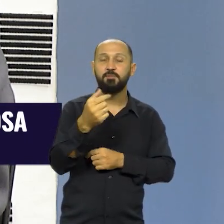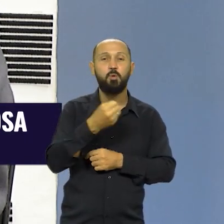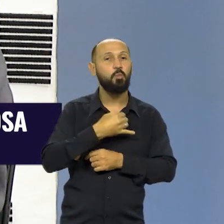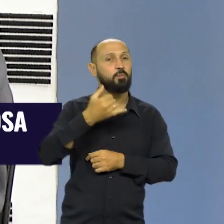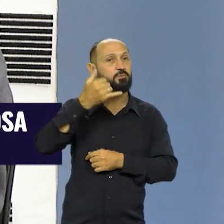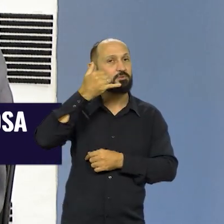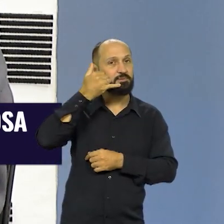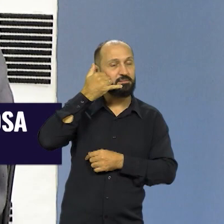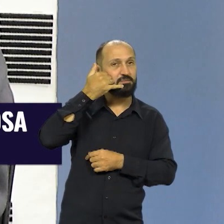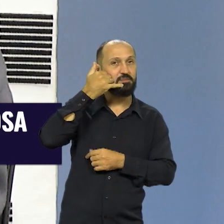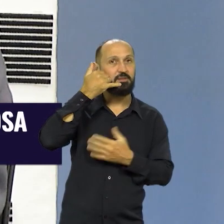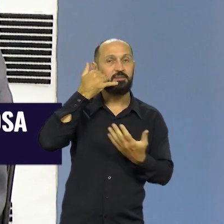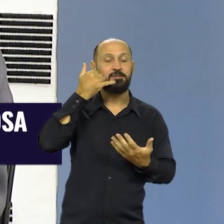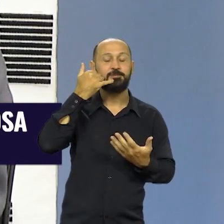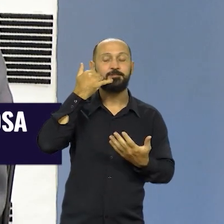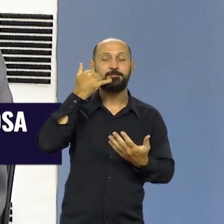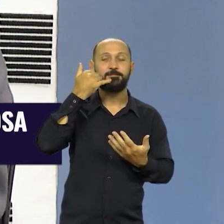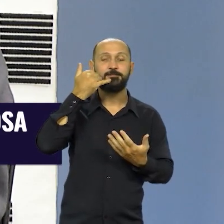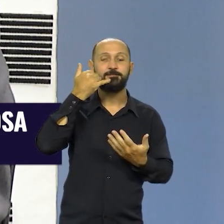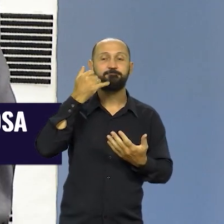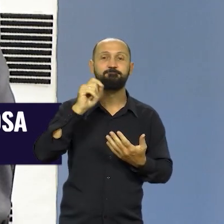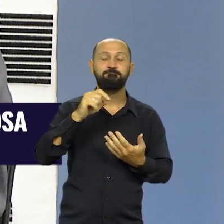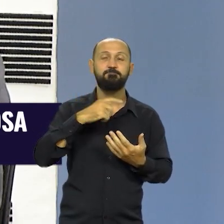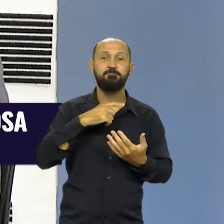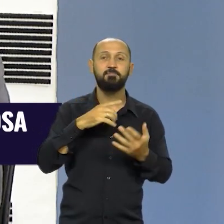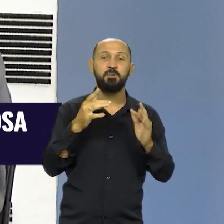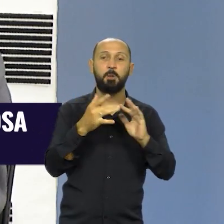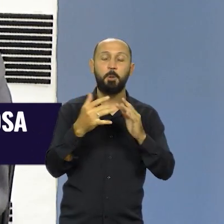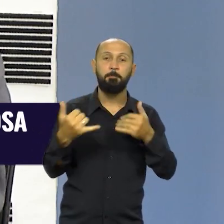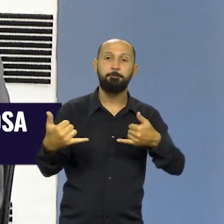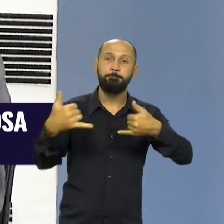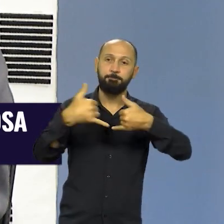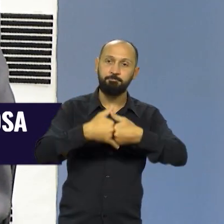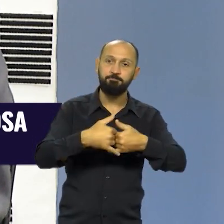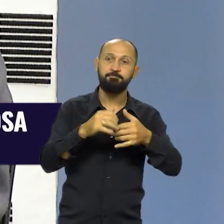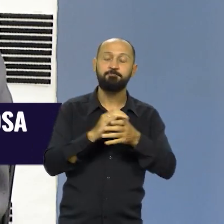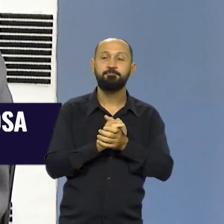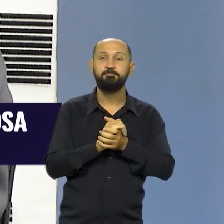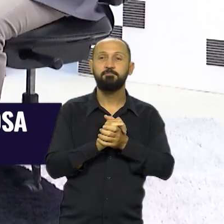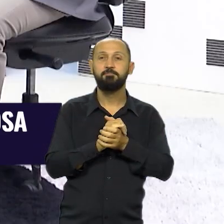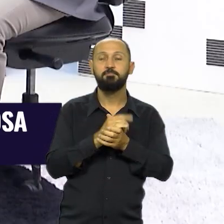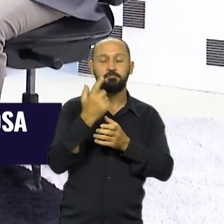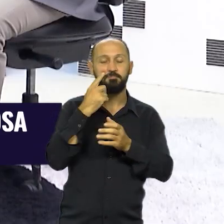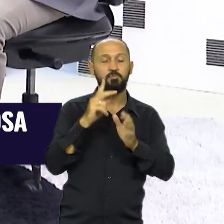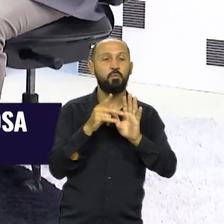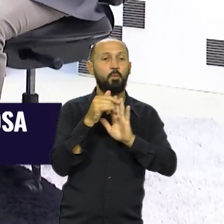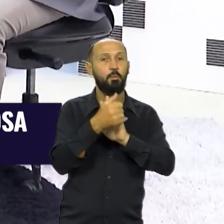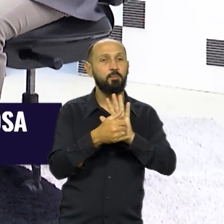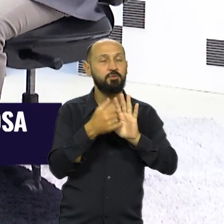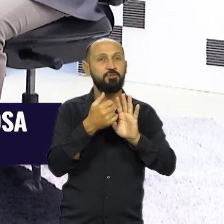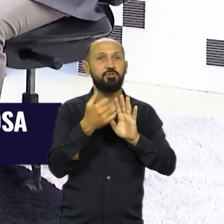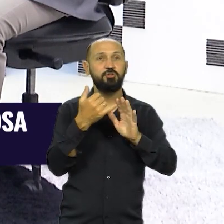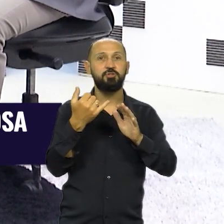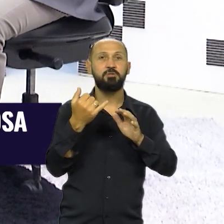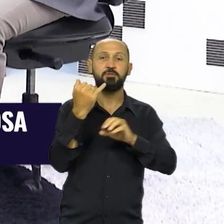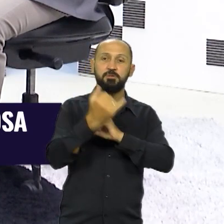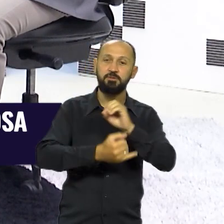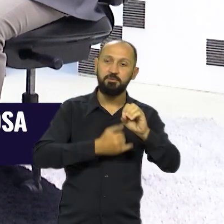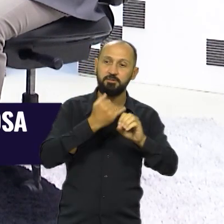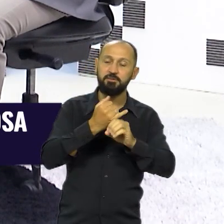ter um telefone celular, por exemplo, que tenha conectividade, um plano de